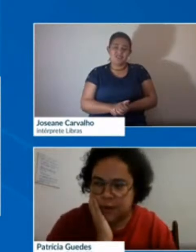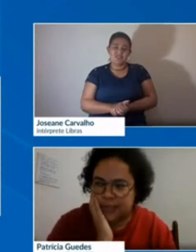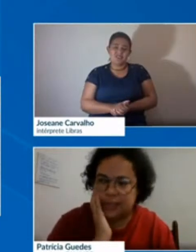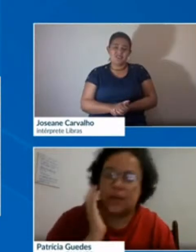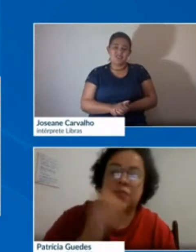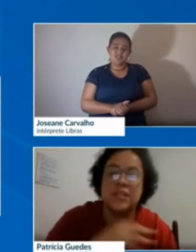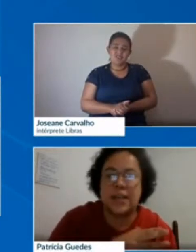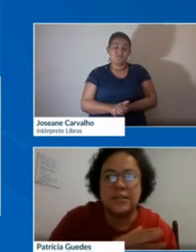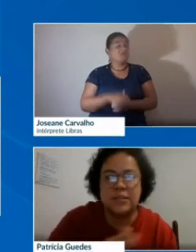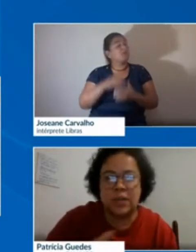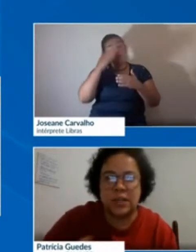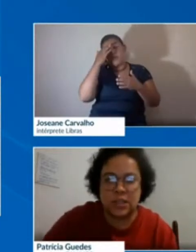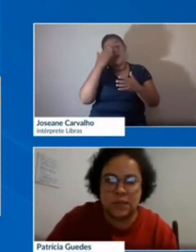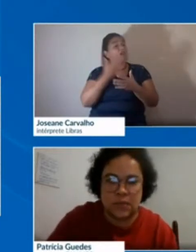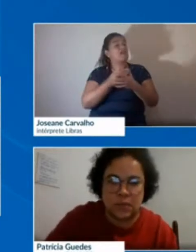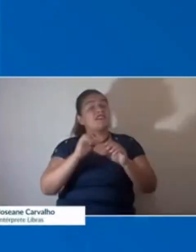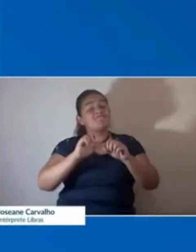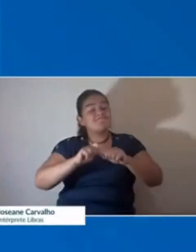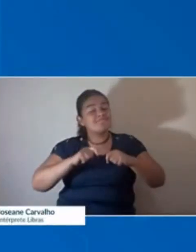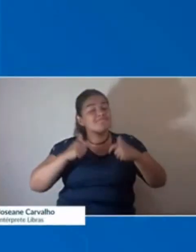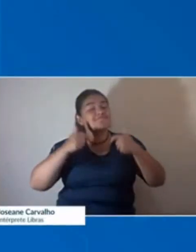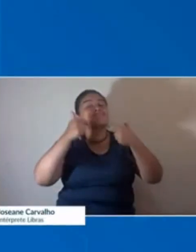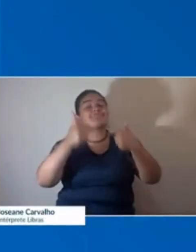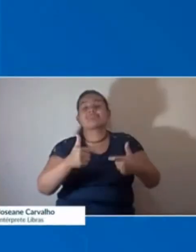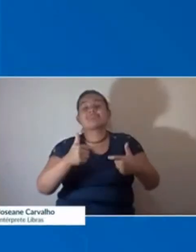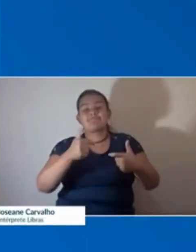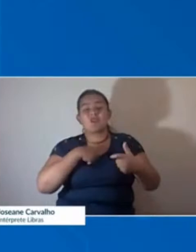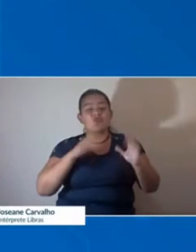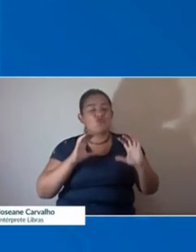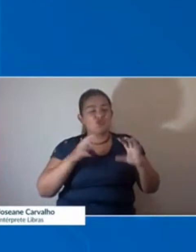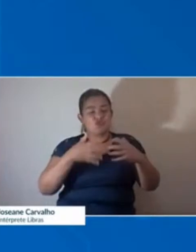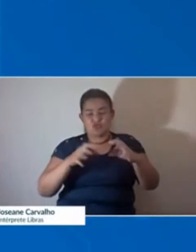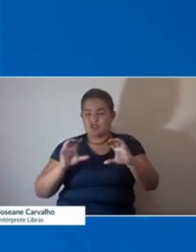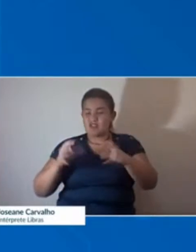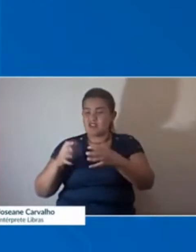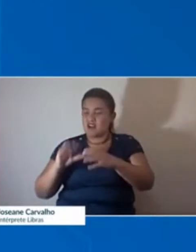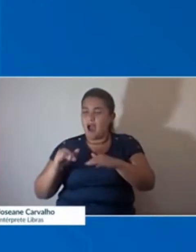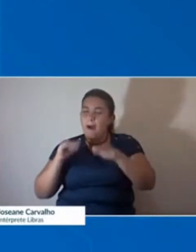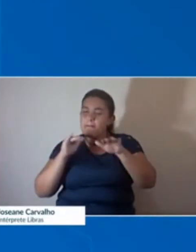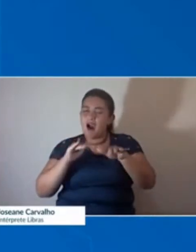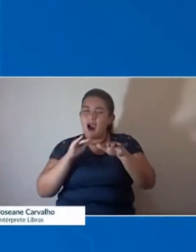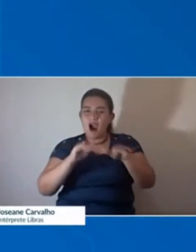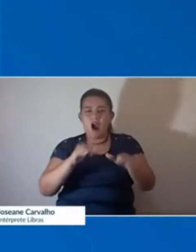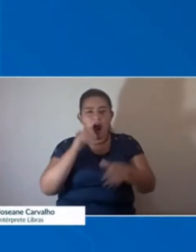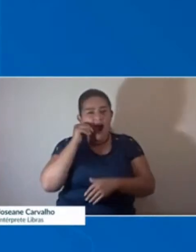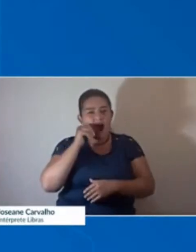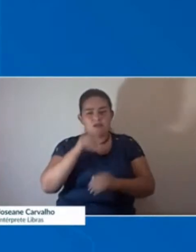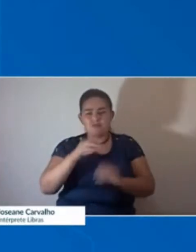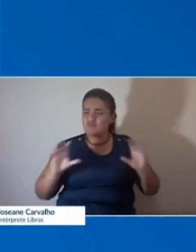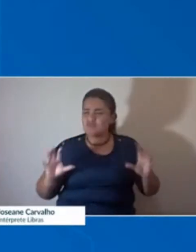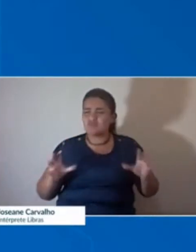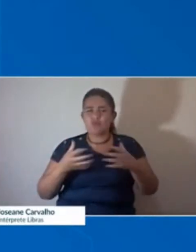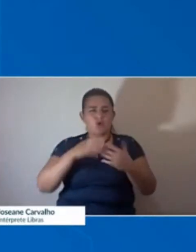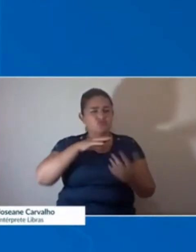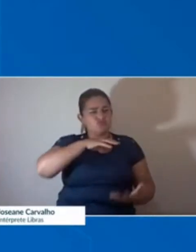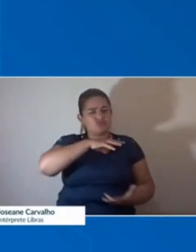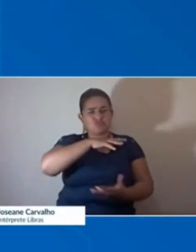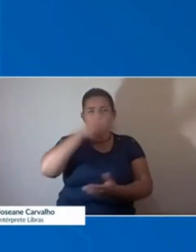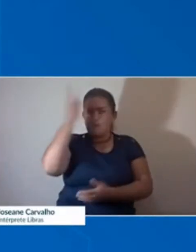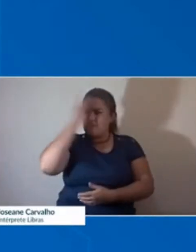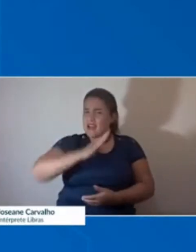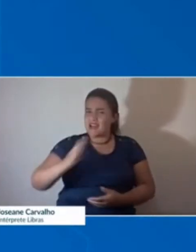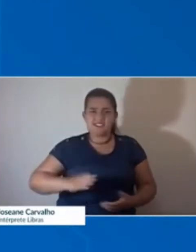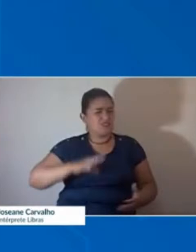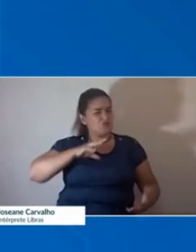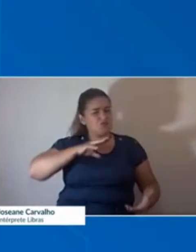ganha força, assim, eu tenho esses coletivos todos, essa mobilização toda das mulheres juntas ao redor do Brasil, e não só no Brasil, mas